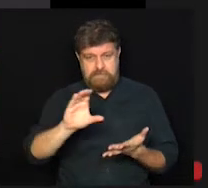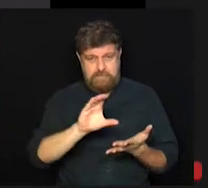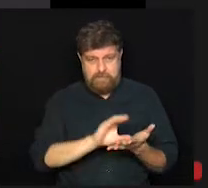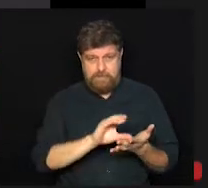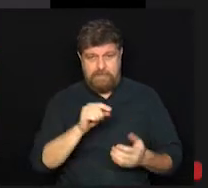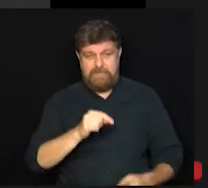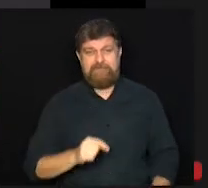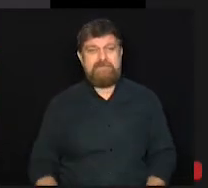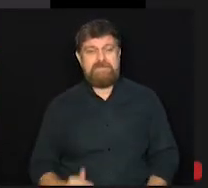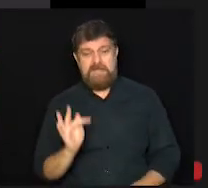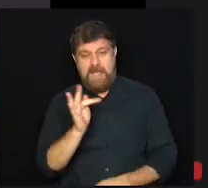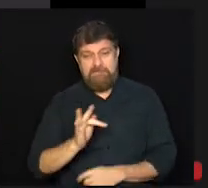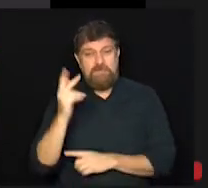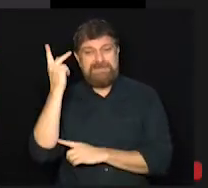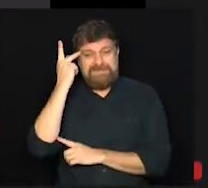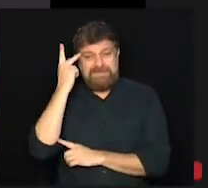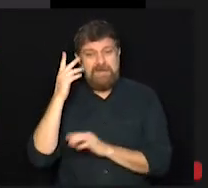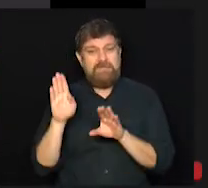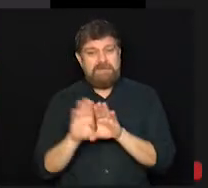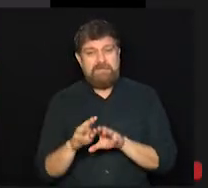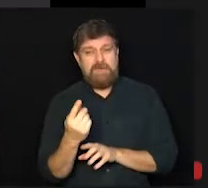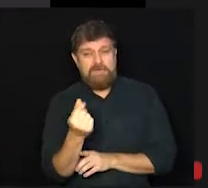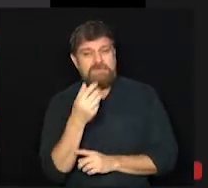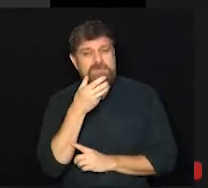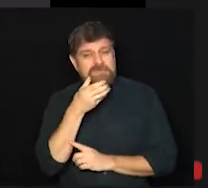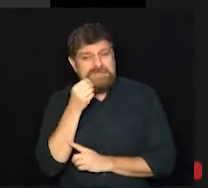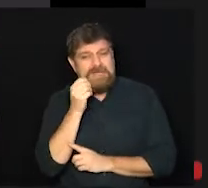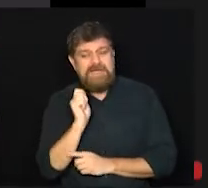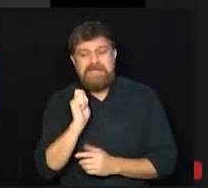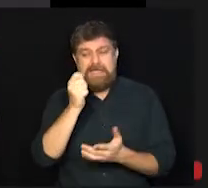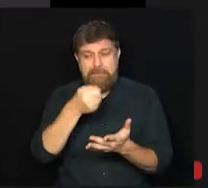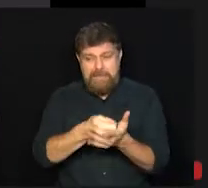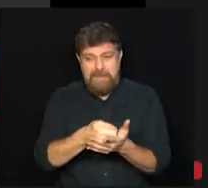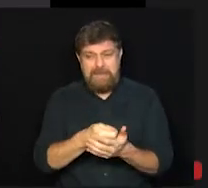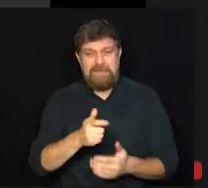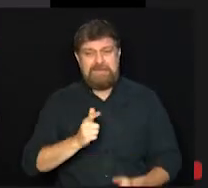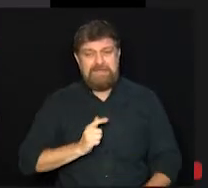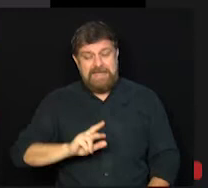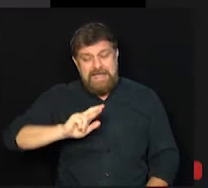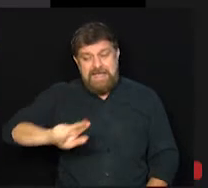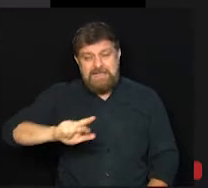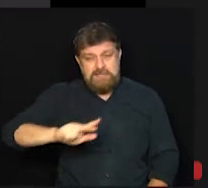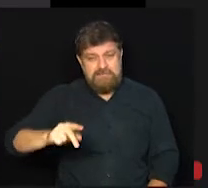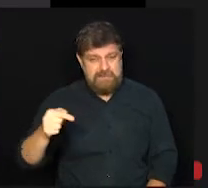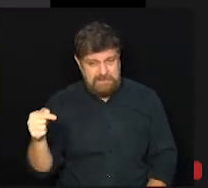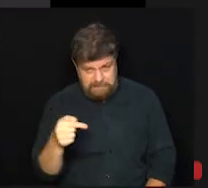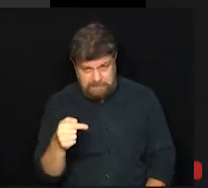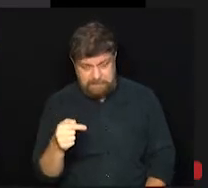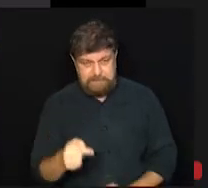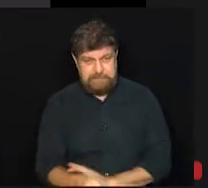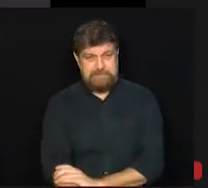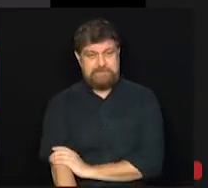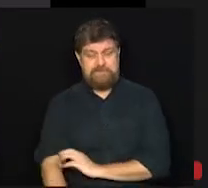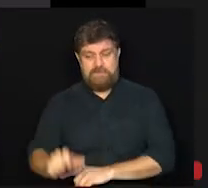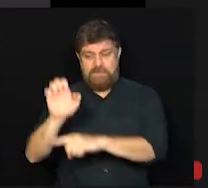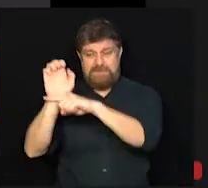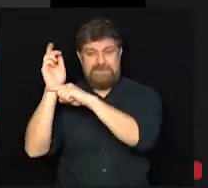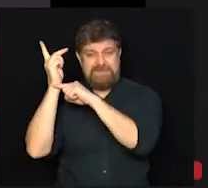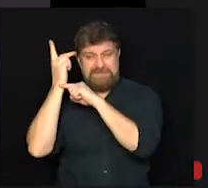estaduais paulistas também é uma situação particular no mundo, né? O Estado de São